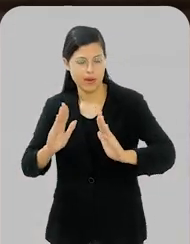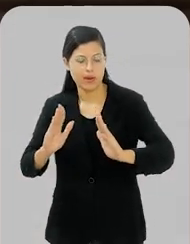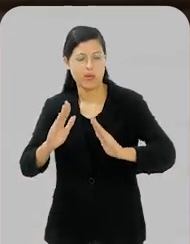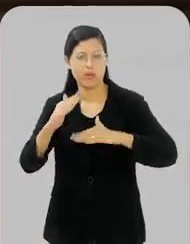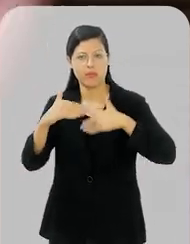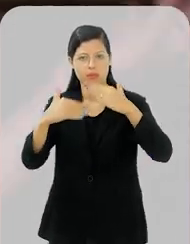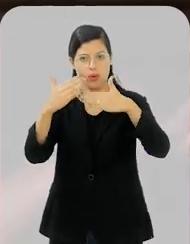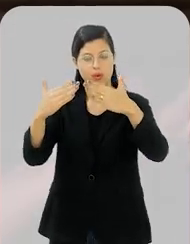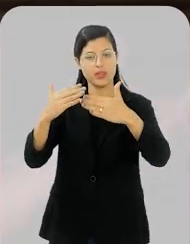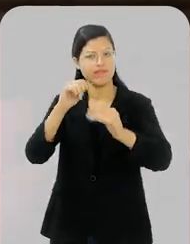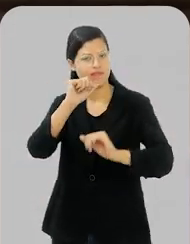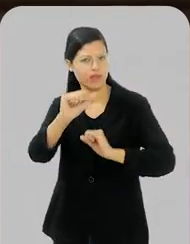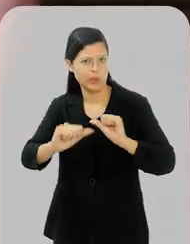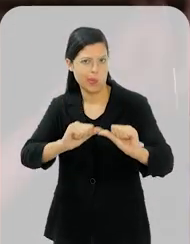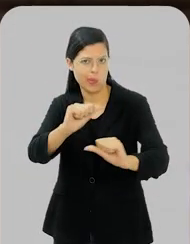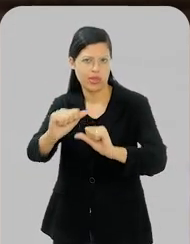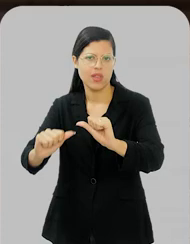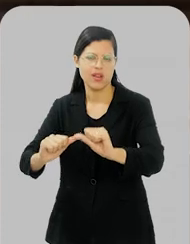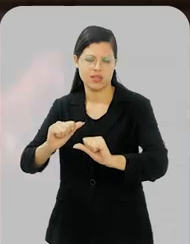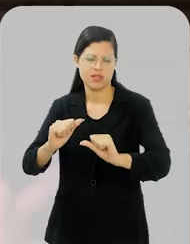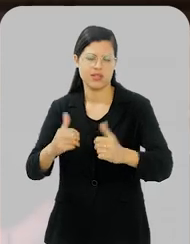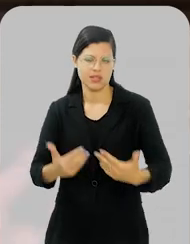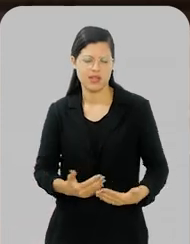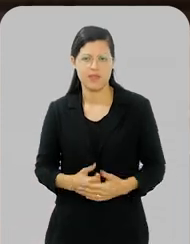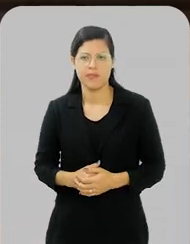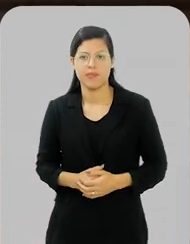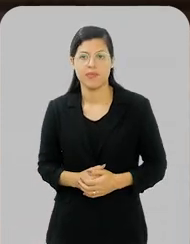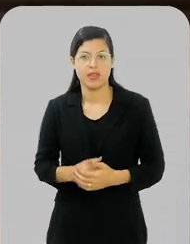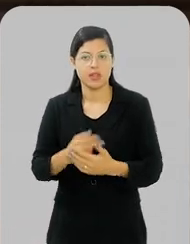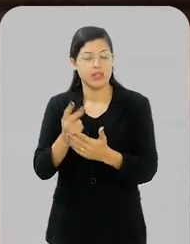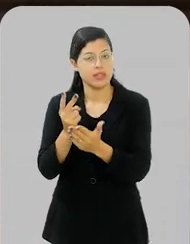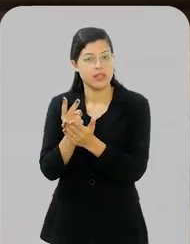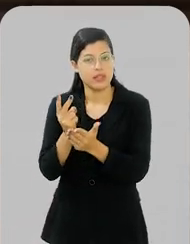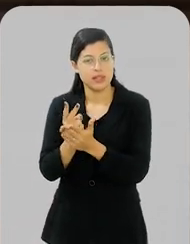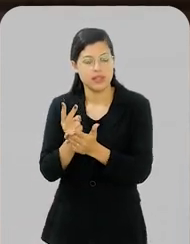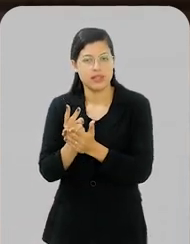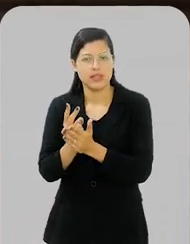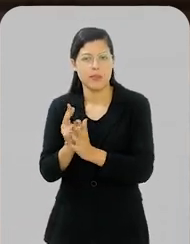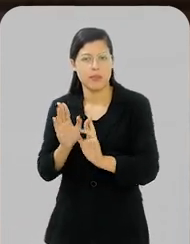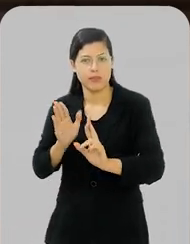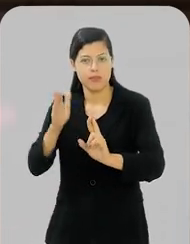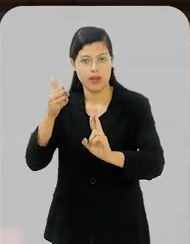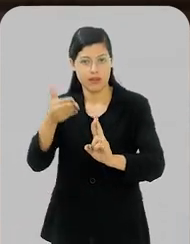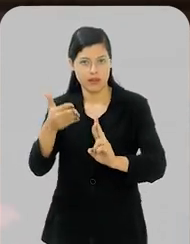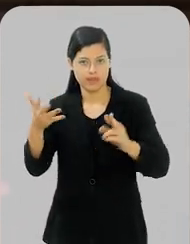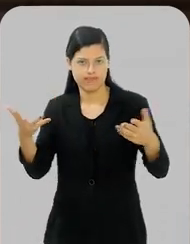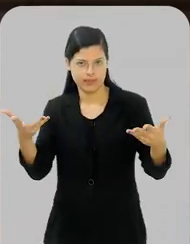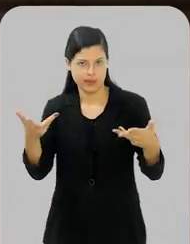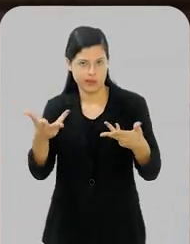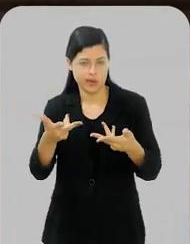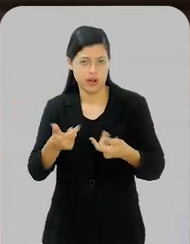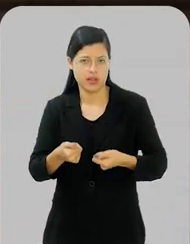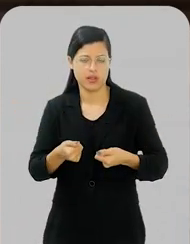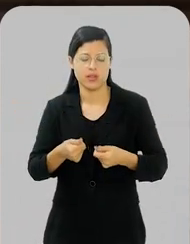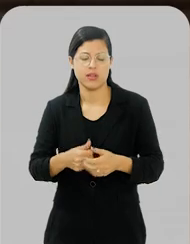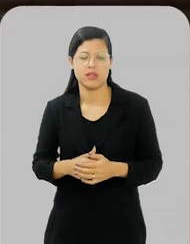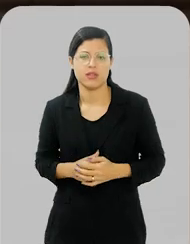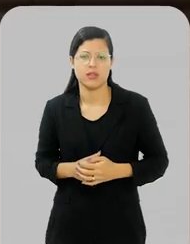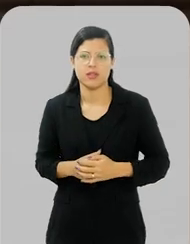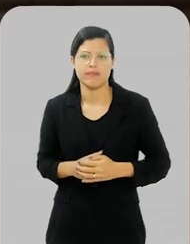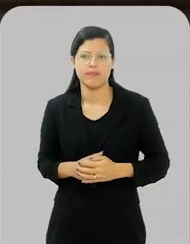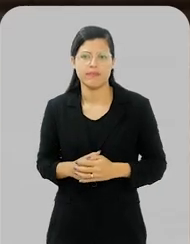de todo um processo de revitalização e remodelação. Ele sempre foi uma referência de